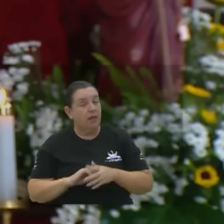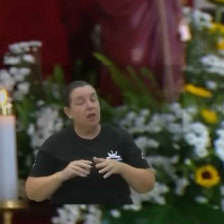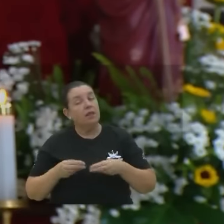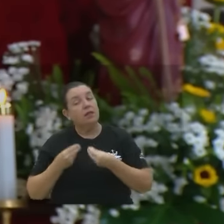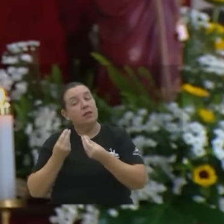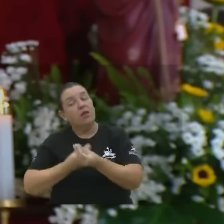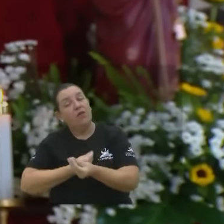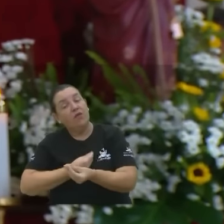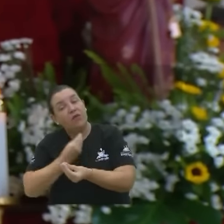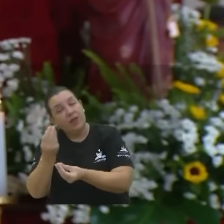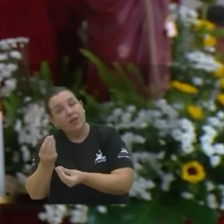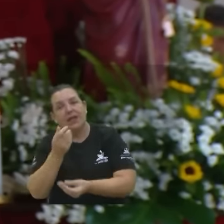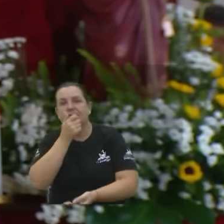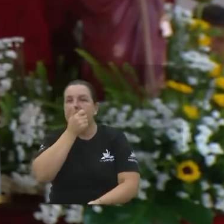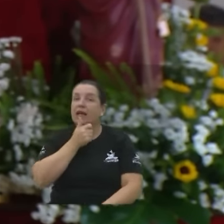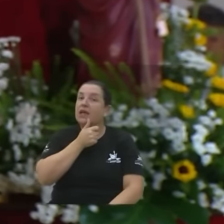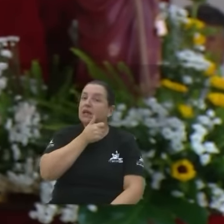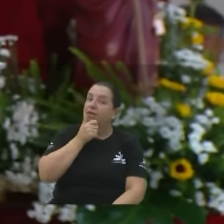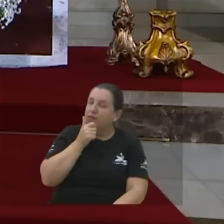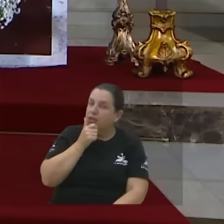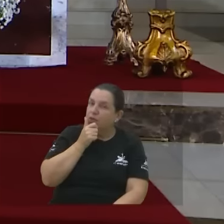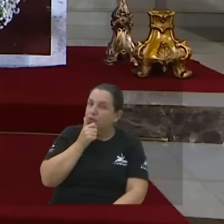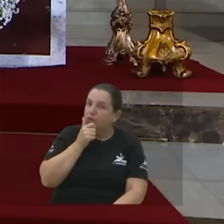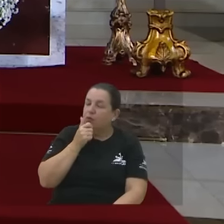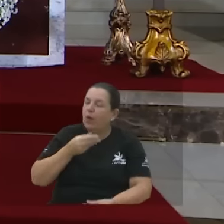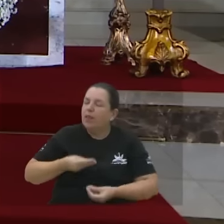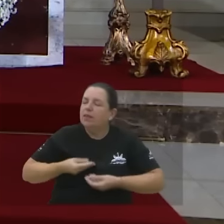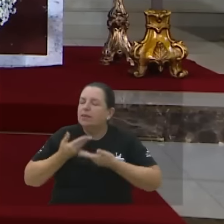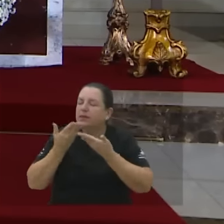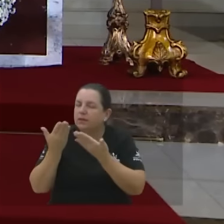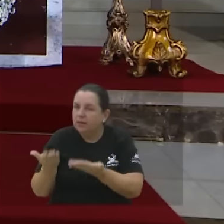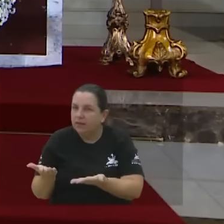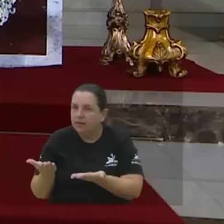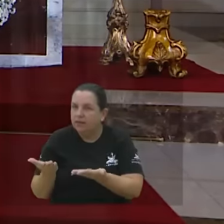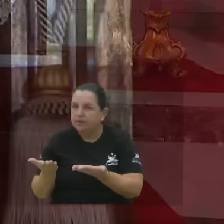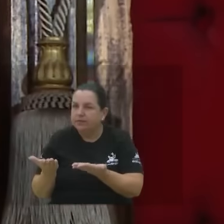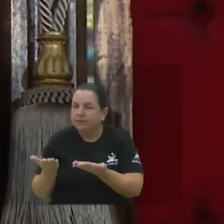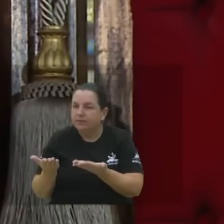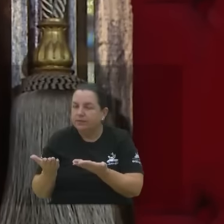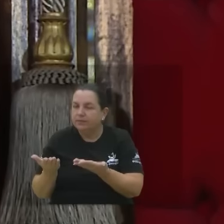vida, sacrificar, entregar,